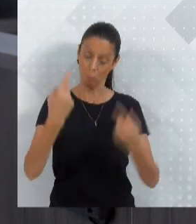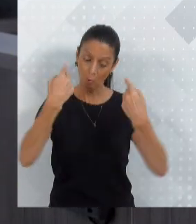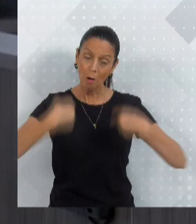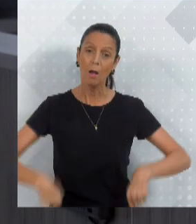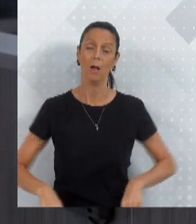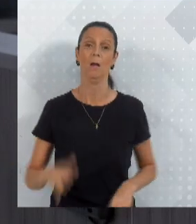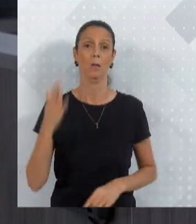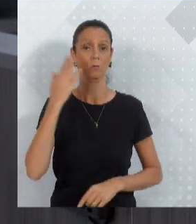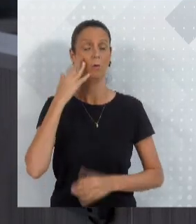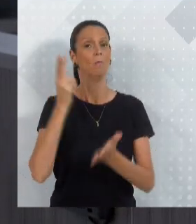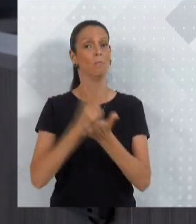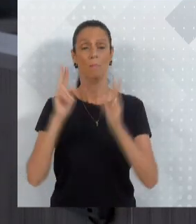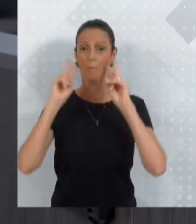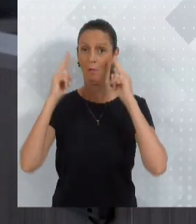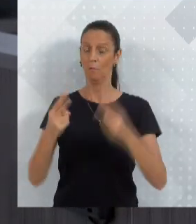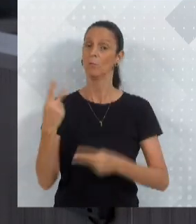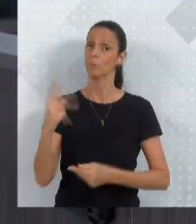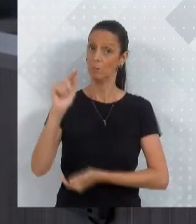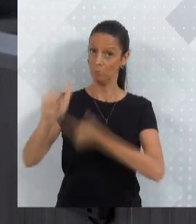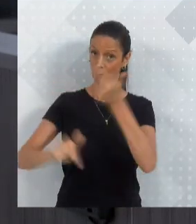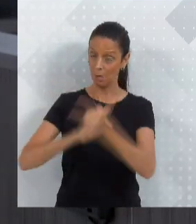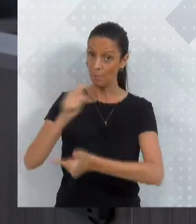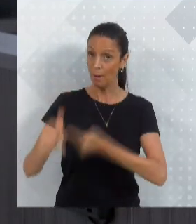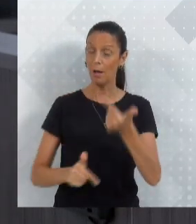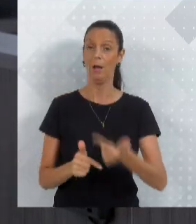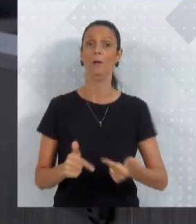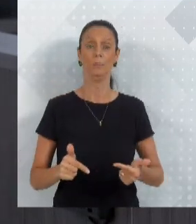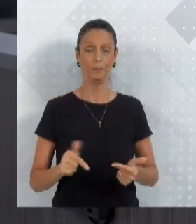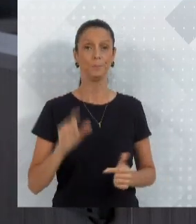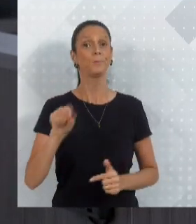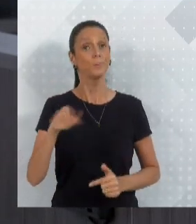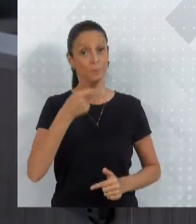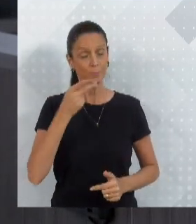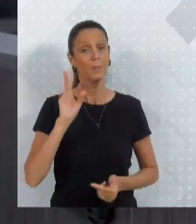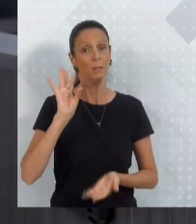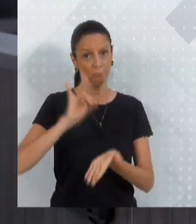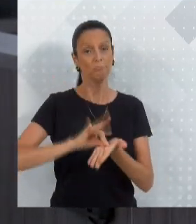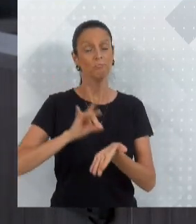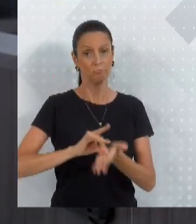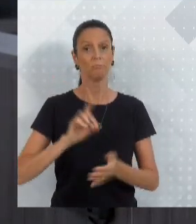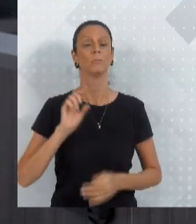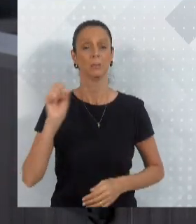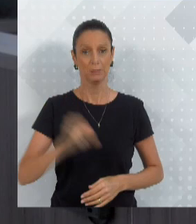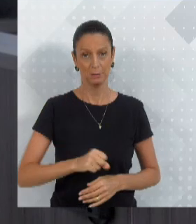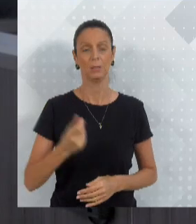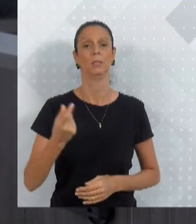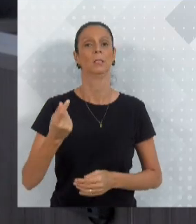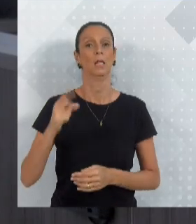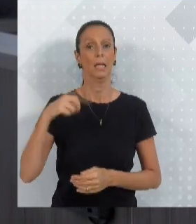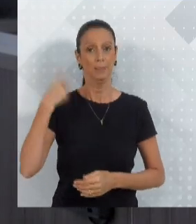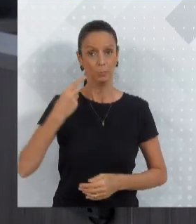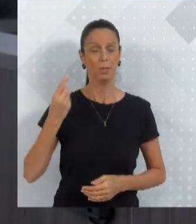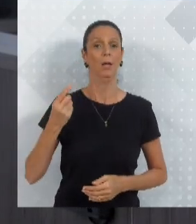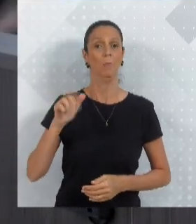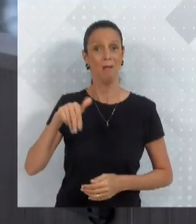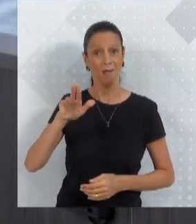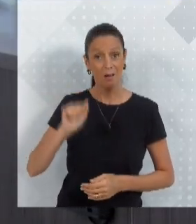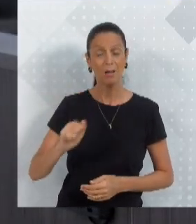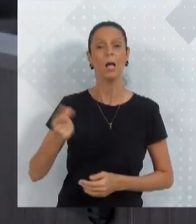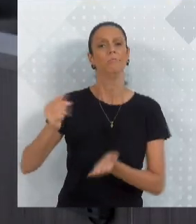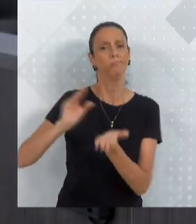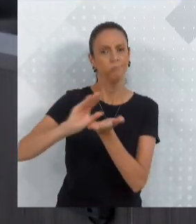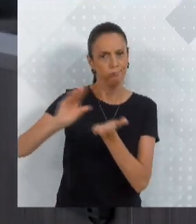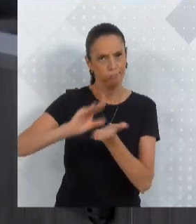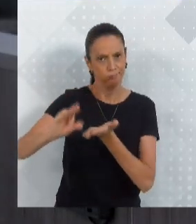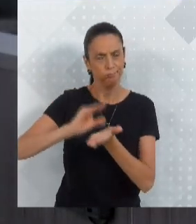sempre reconheci o seu trabalho, inclusive, de fato, o que o senhor está falando é verdade. Temos recebido muitos recursos da deputada Ana Paula aqui para a saúde